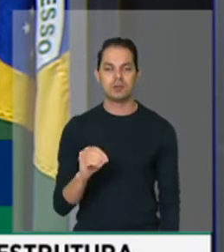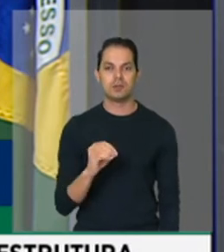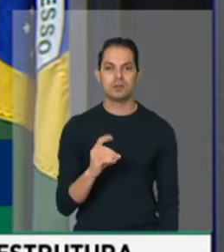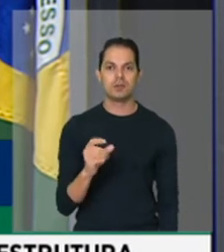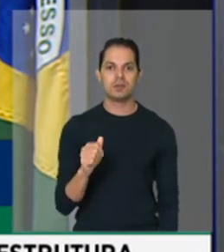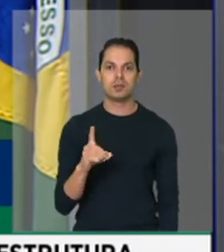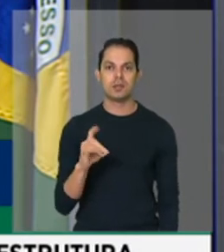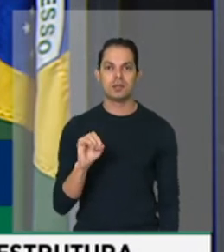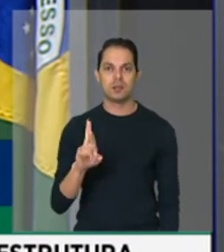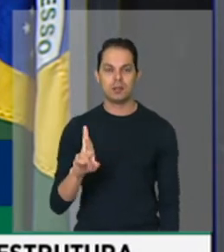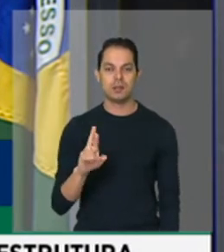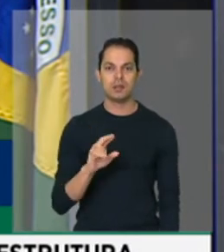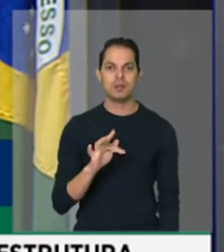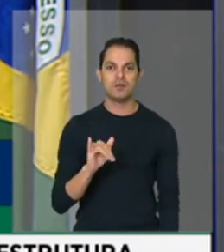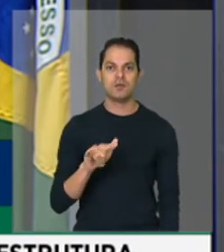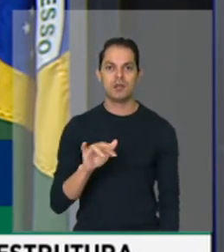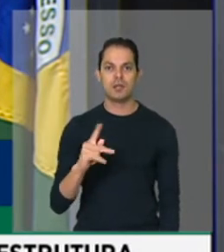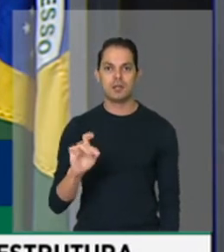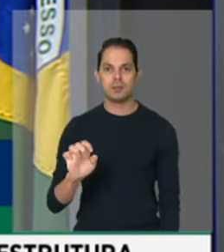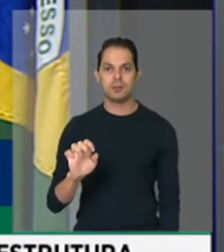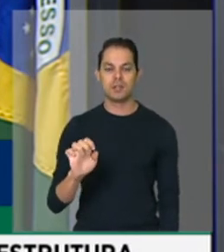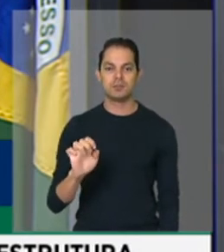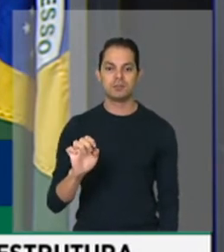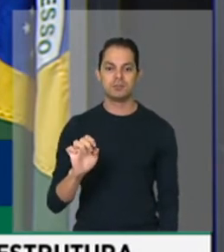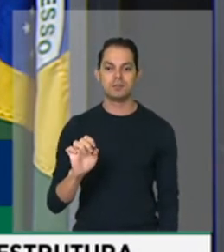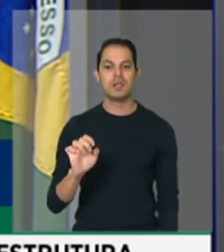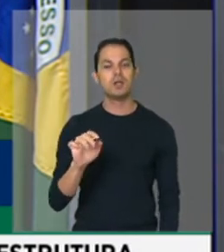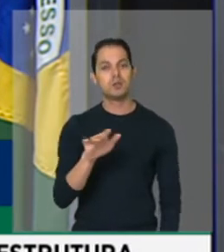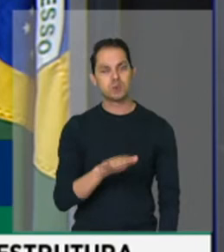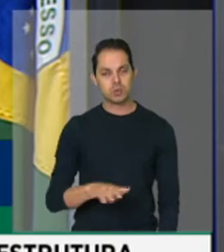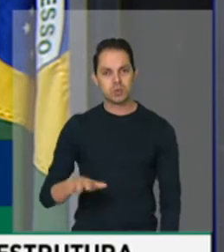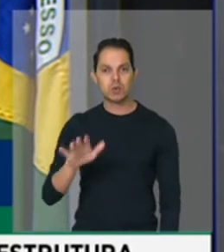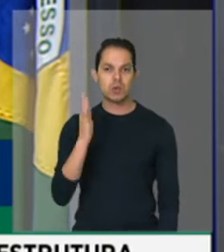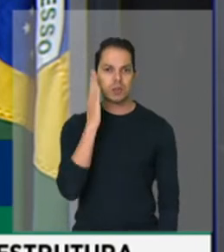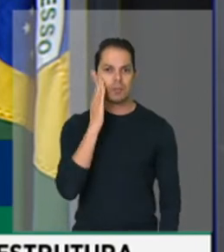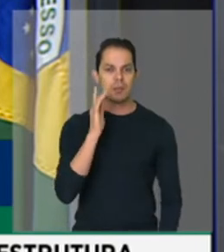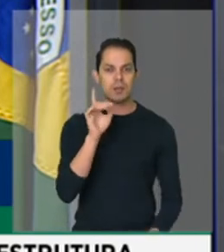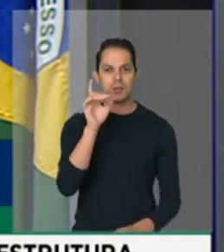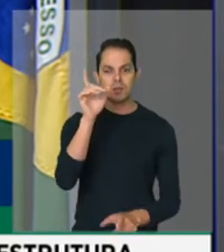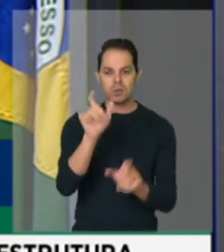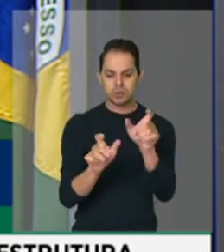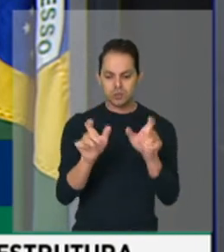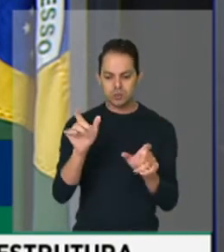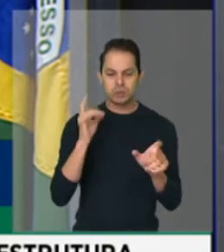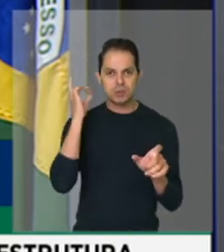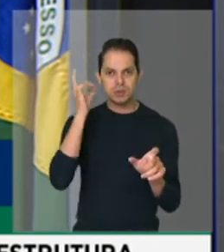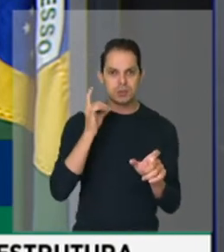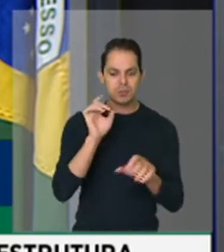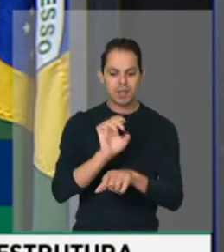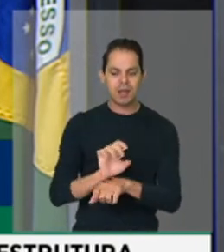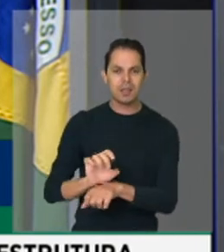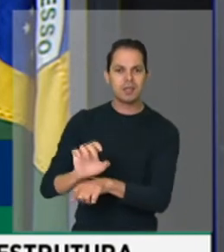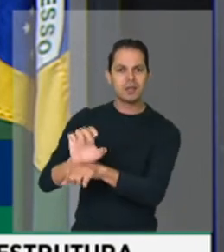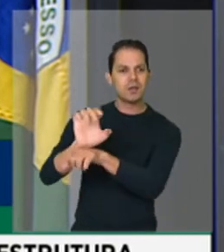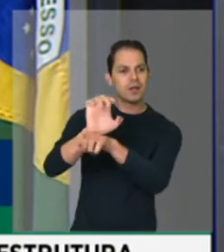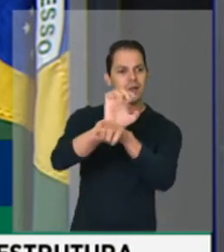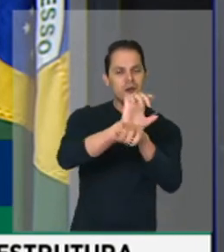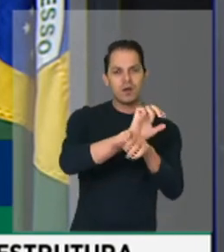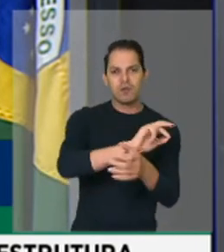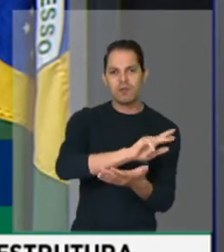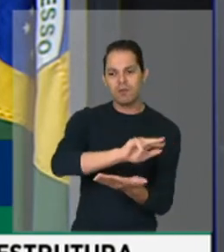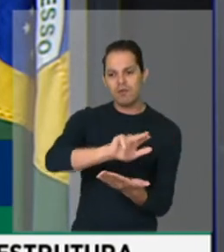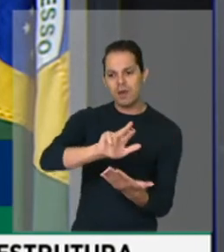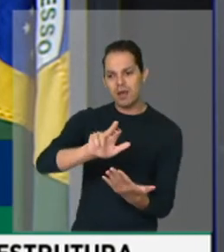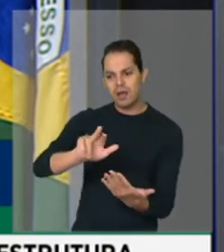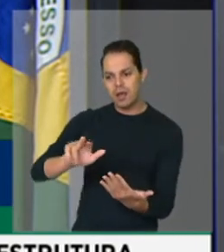Cunha, Felipe Rigoni. Todos nós sabemos que são deputados de estados os mais variados, de todas as regiões do